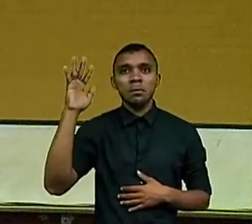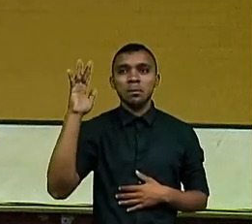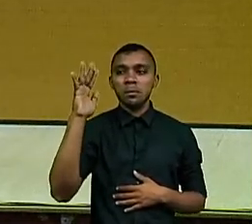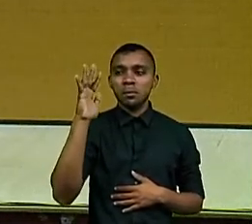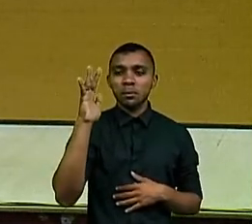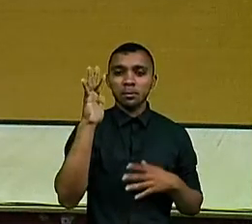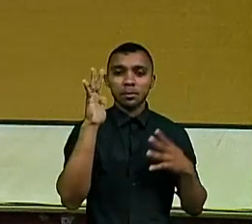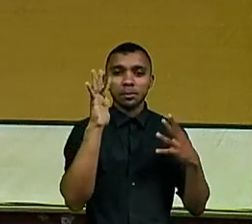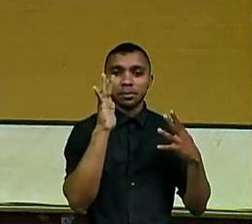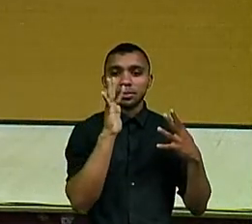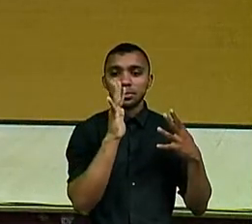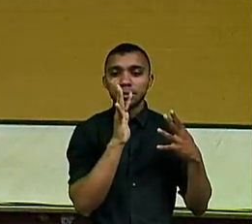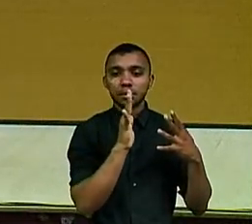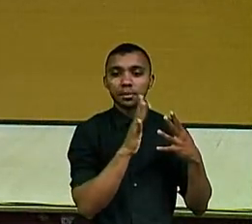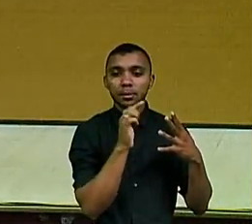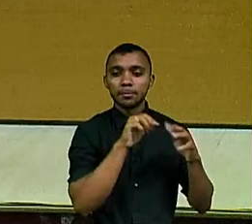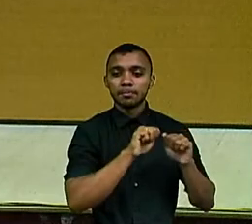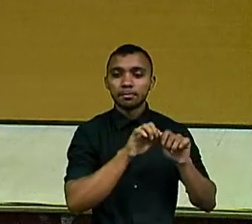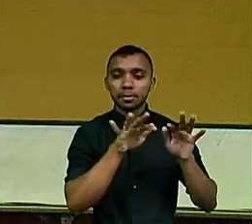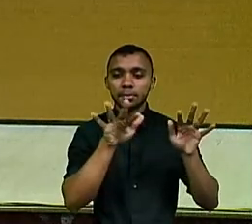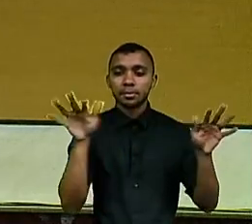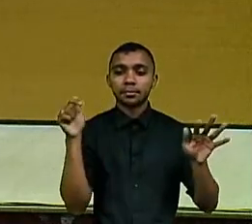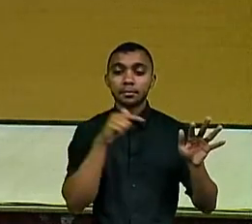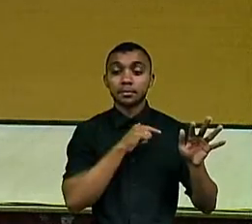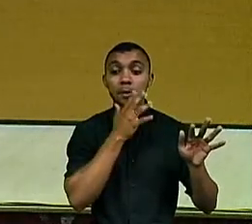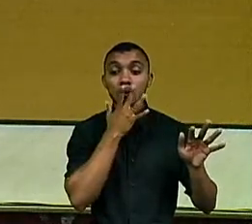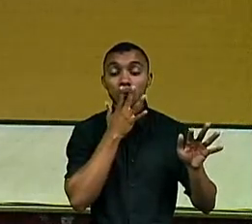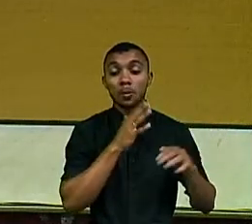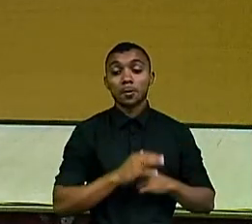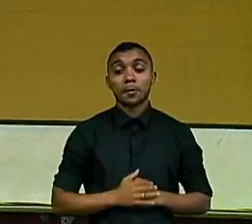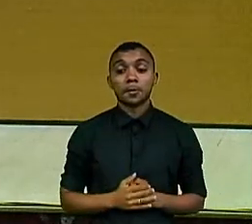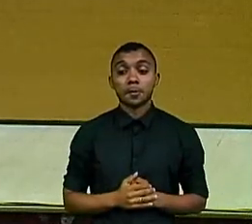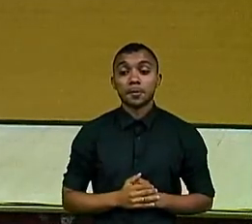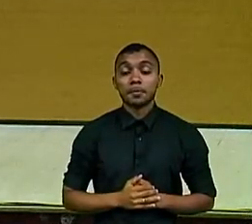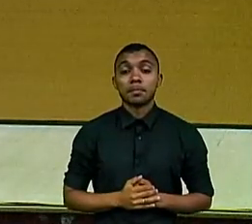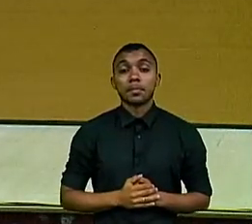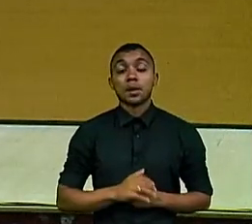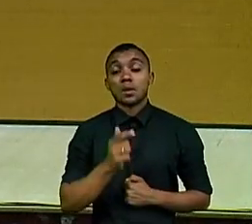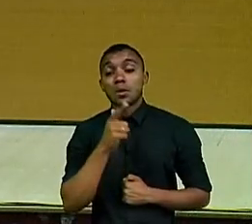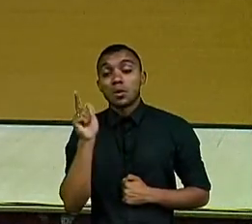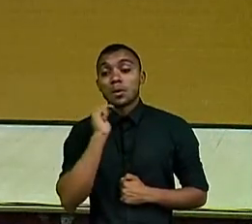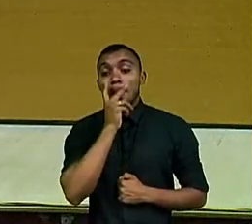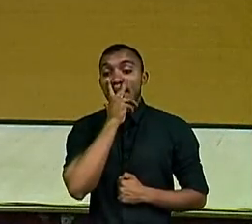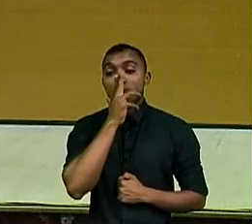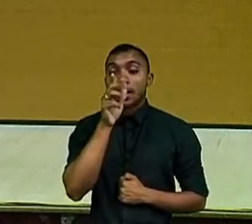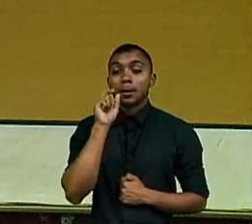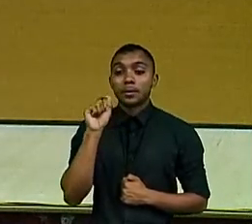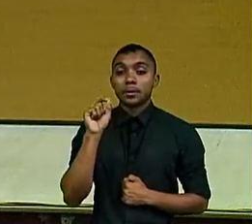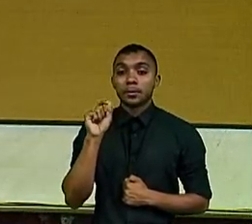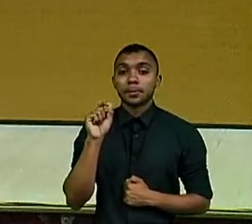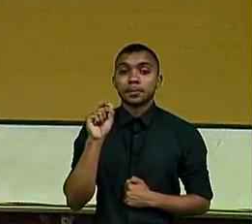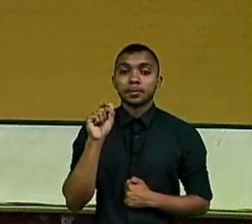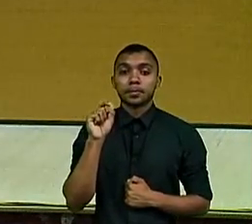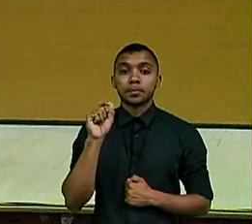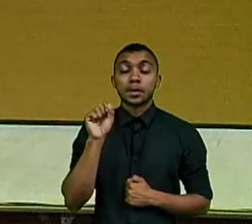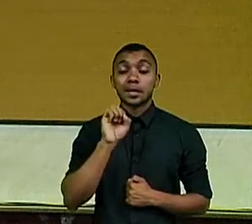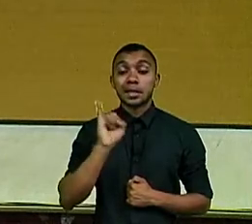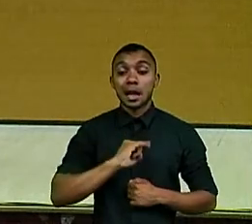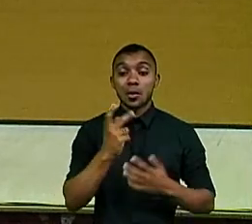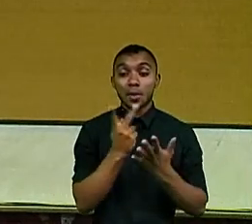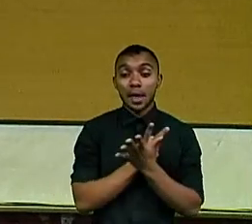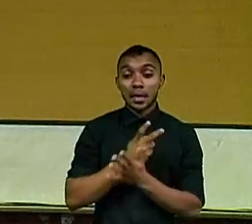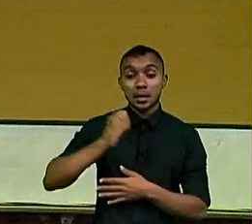pode dispersar outro fenômeno muito parecido é quando tem uma réstia de luz